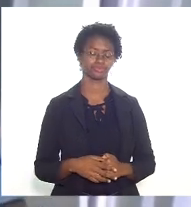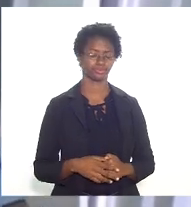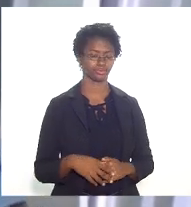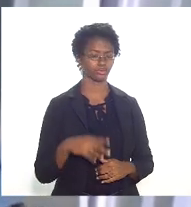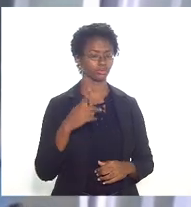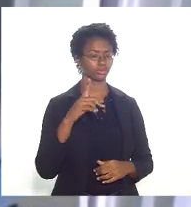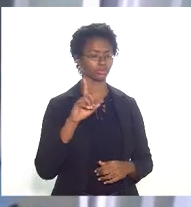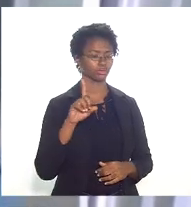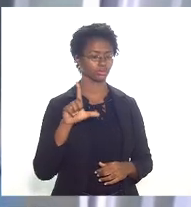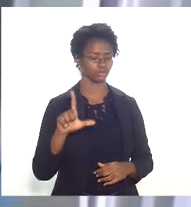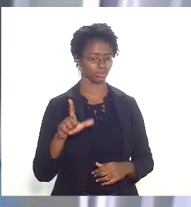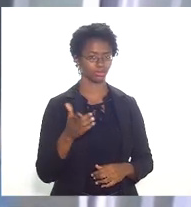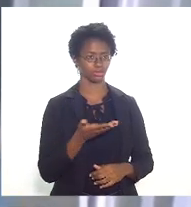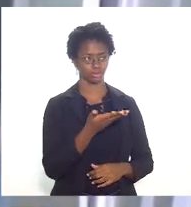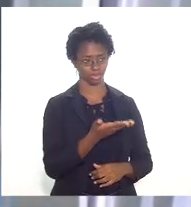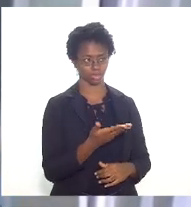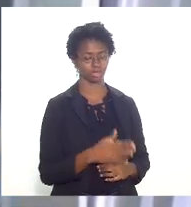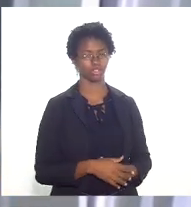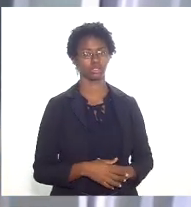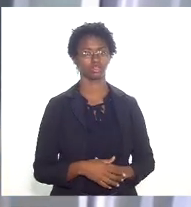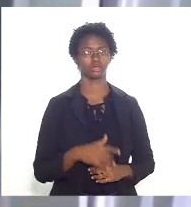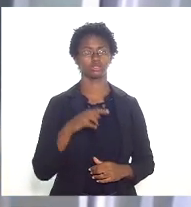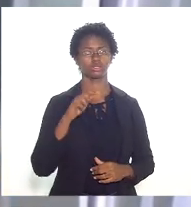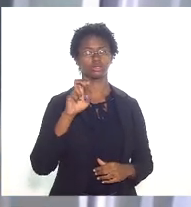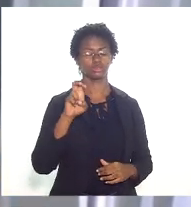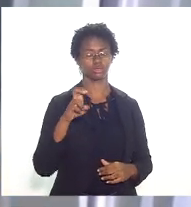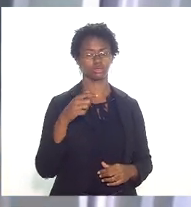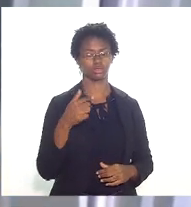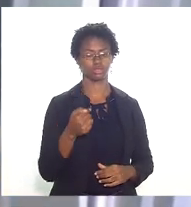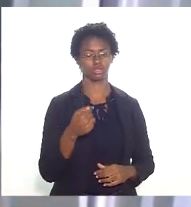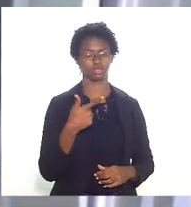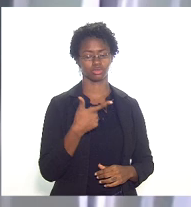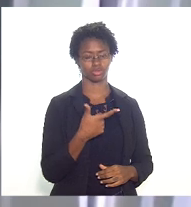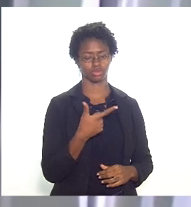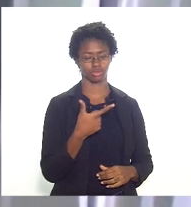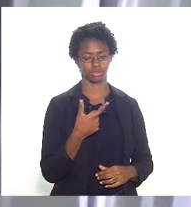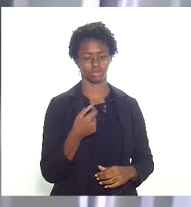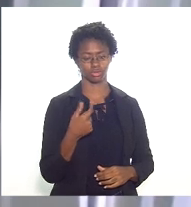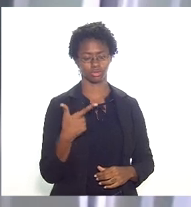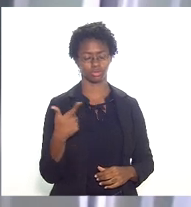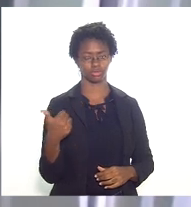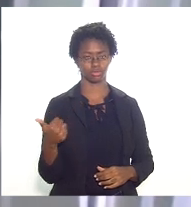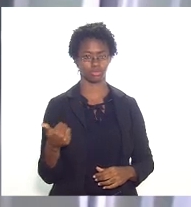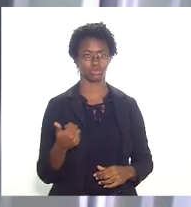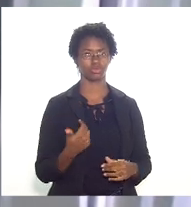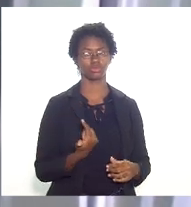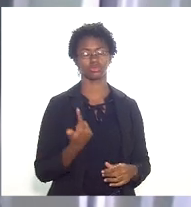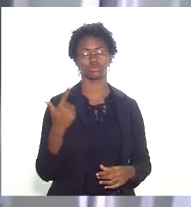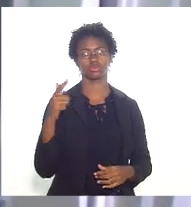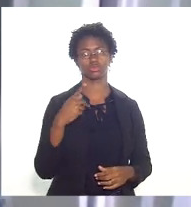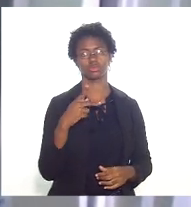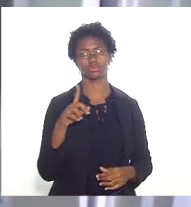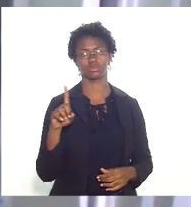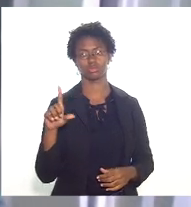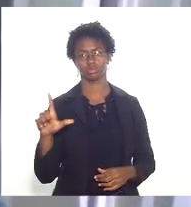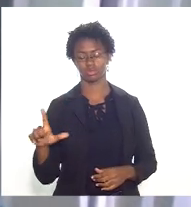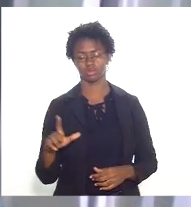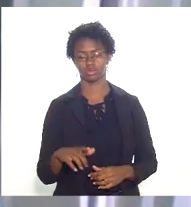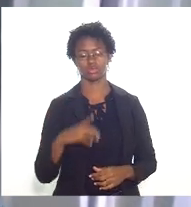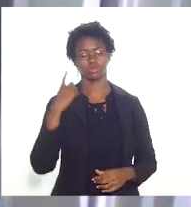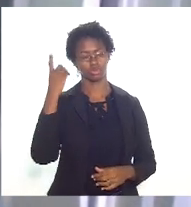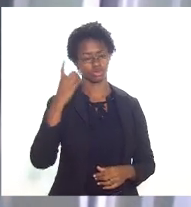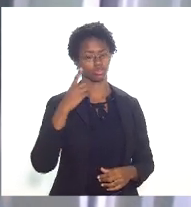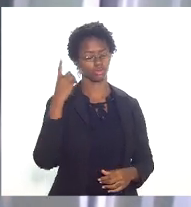pdl de vossa excelência aos 57 2021 EA outro pdl e o Deputado Luiz Paulo